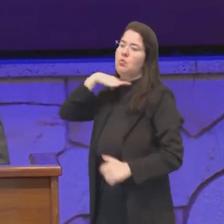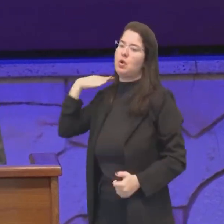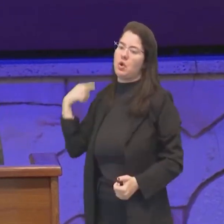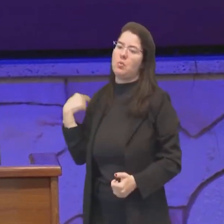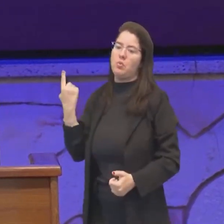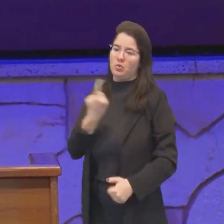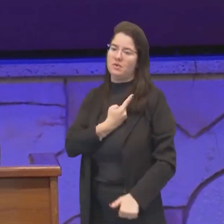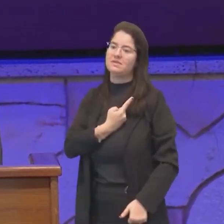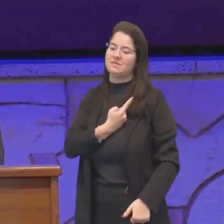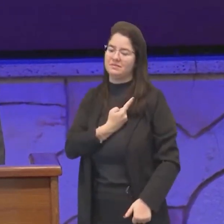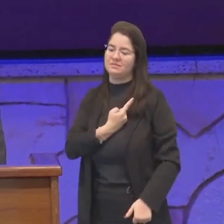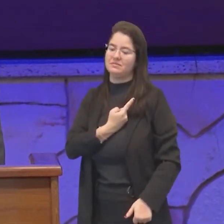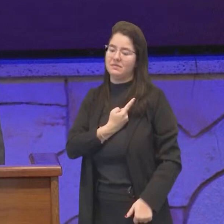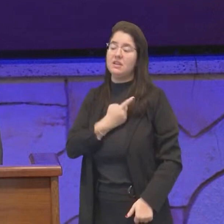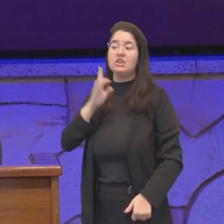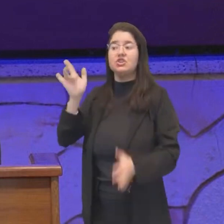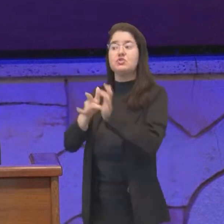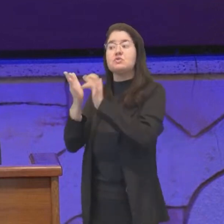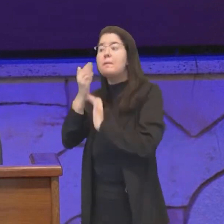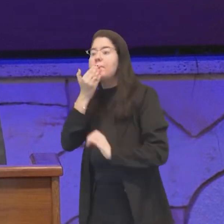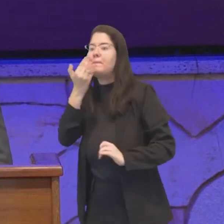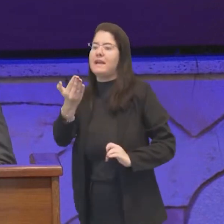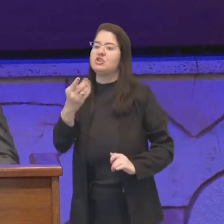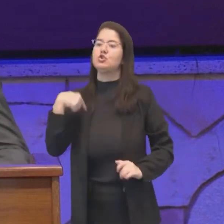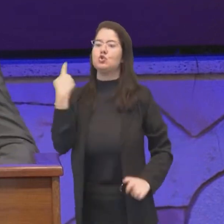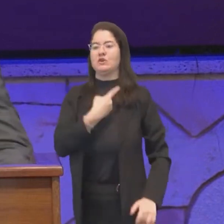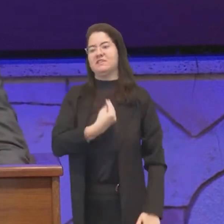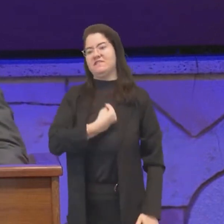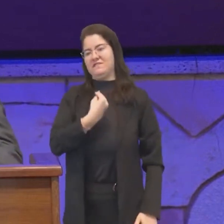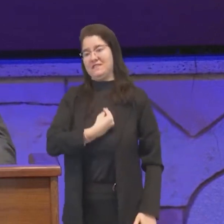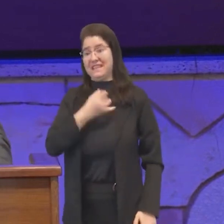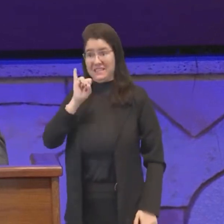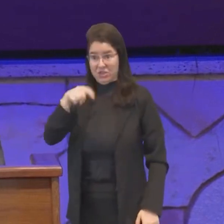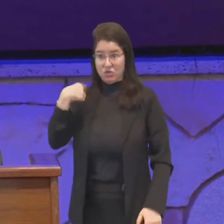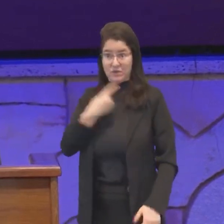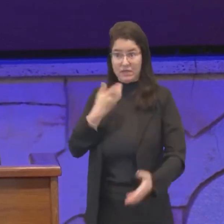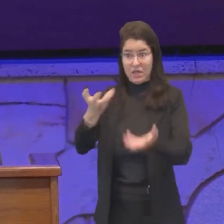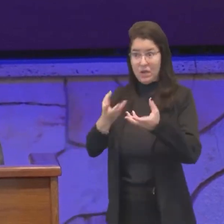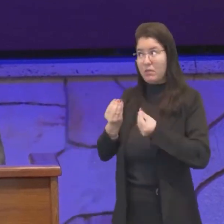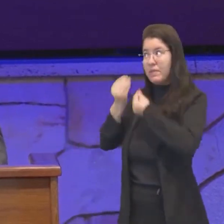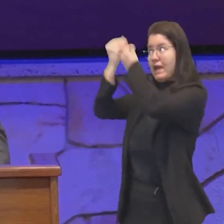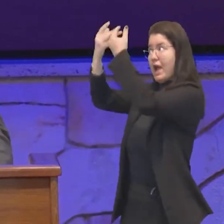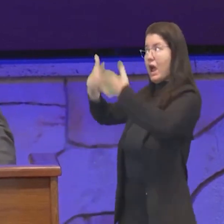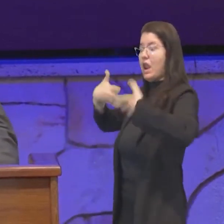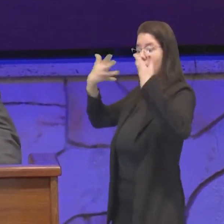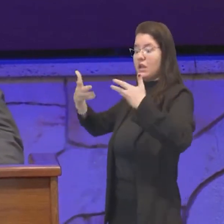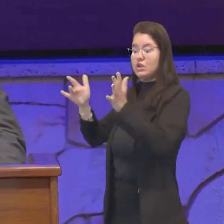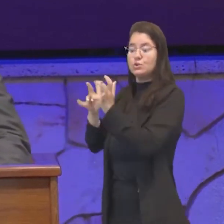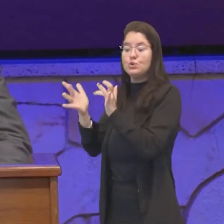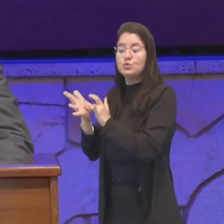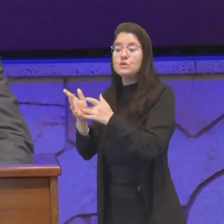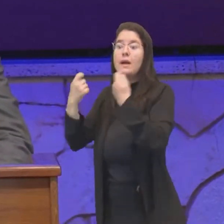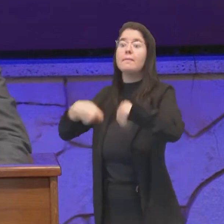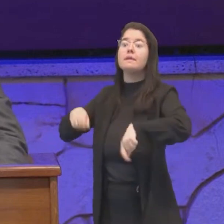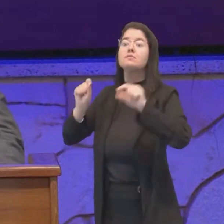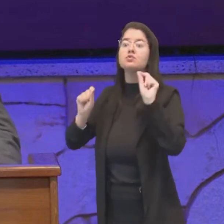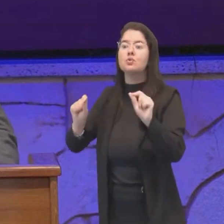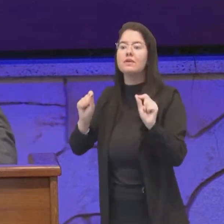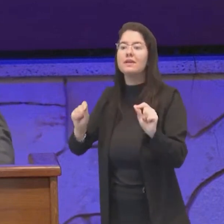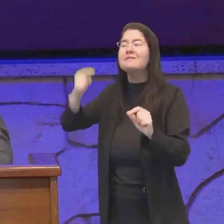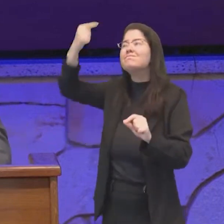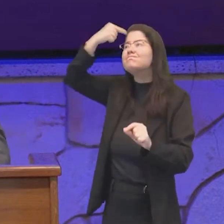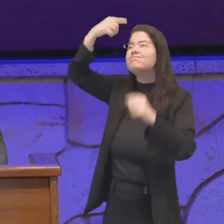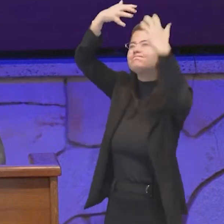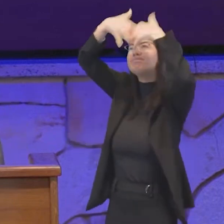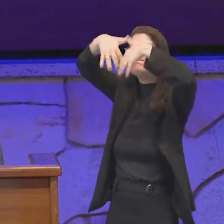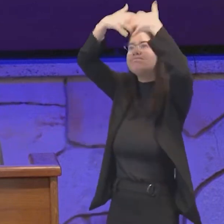Deus, e é isto que ele pede de nós. Se queremos agradar a Deus, precisamos trazer estes elementos e viver